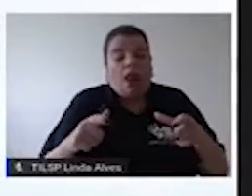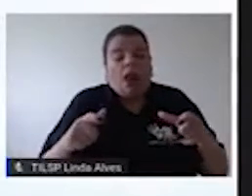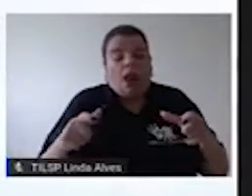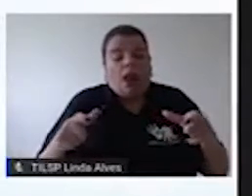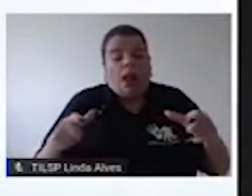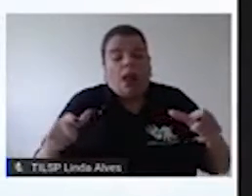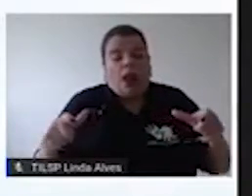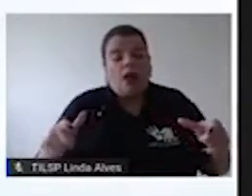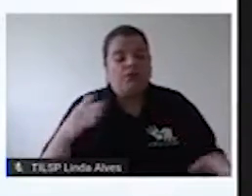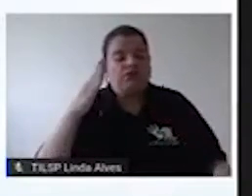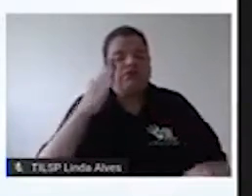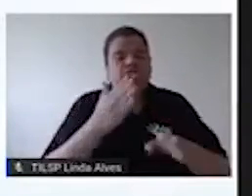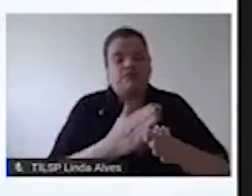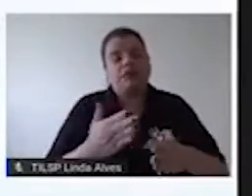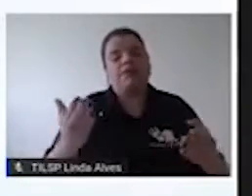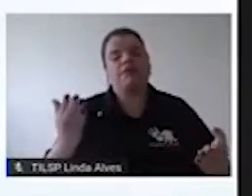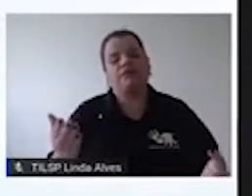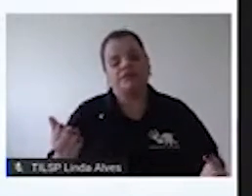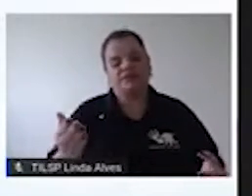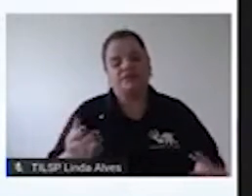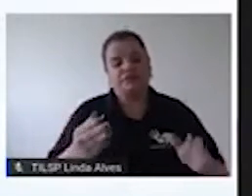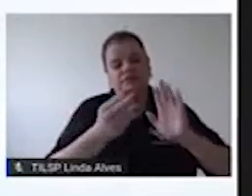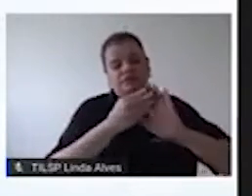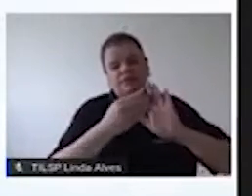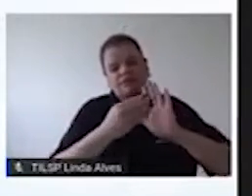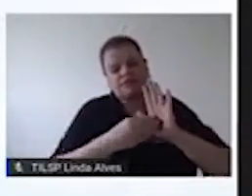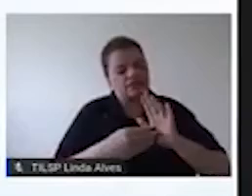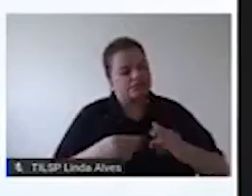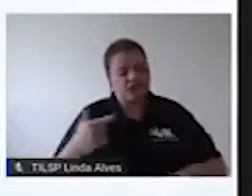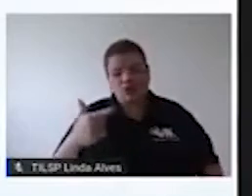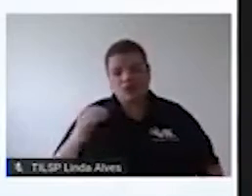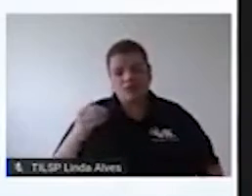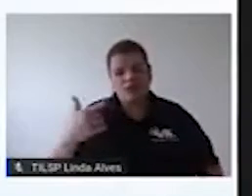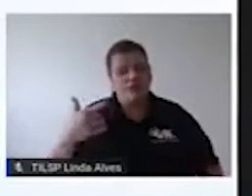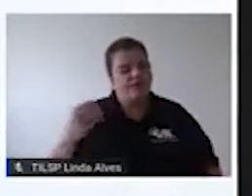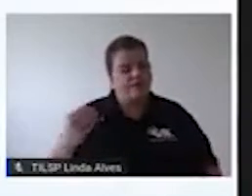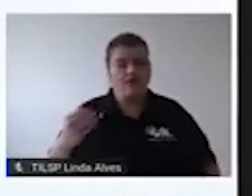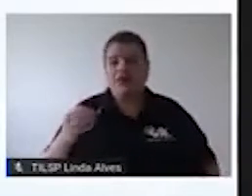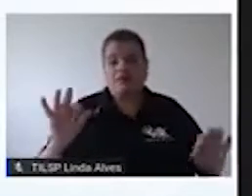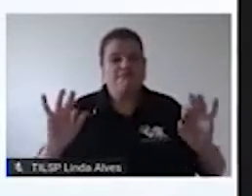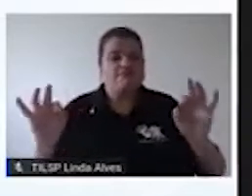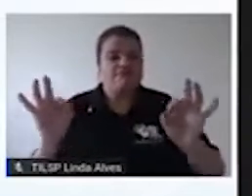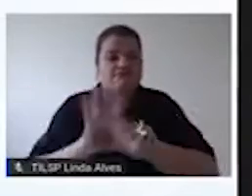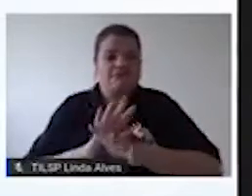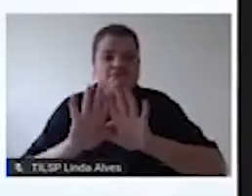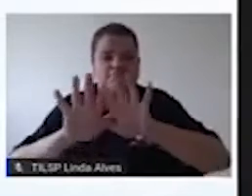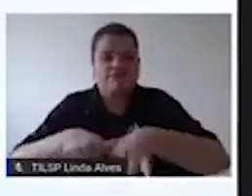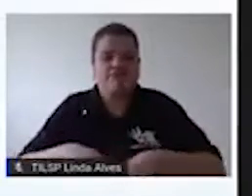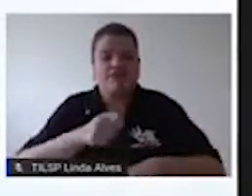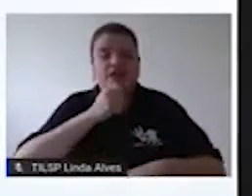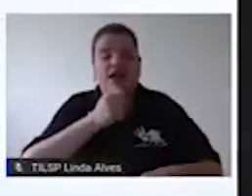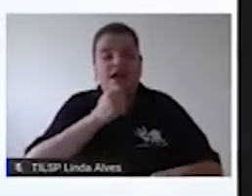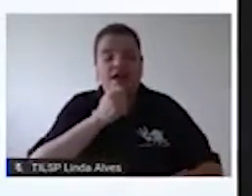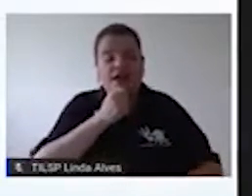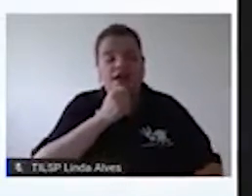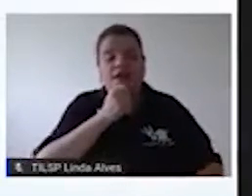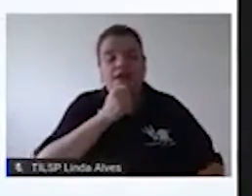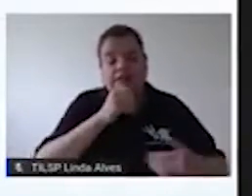porque, como você bem disse, os dados de 2020 ele ainda não está computado,